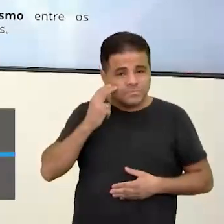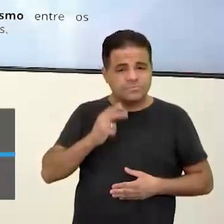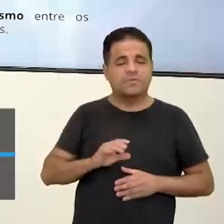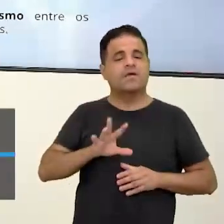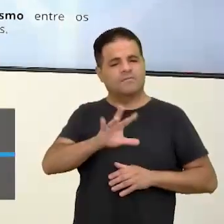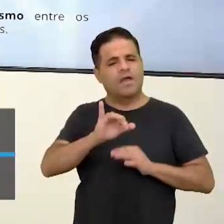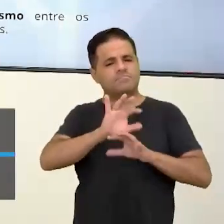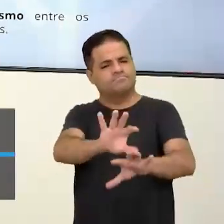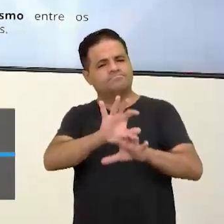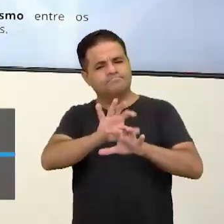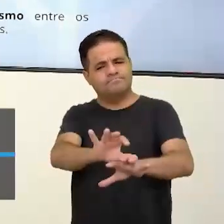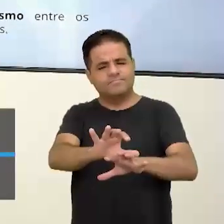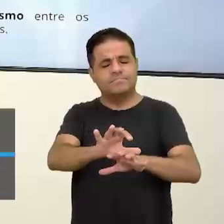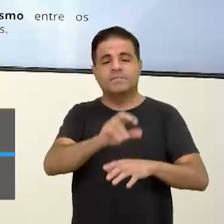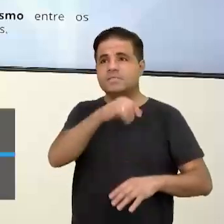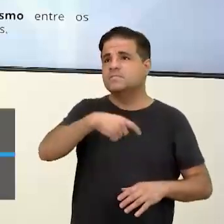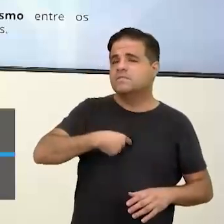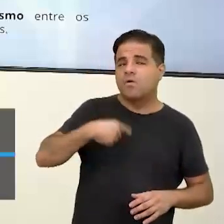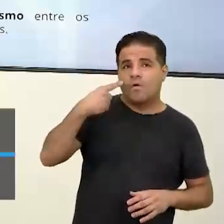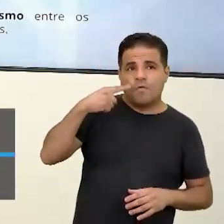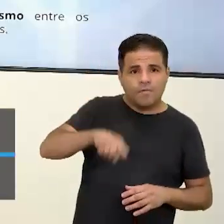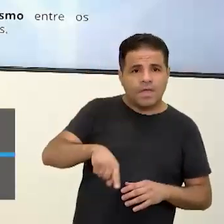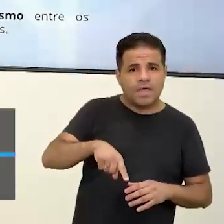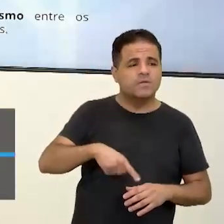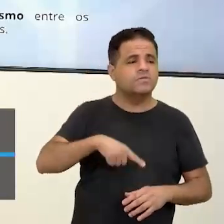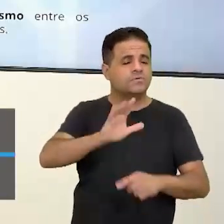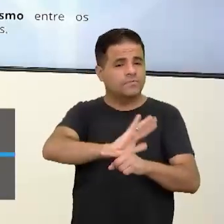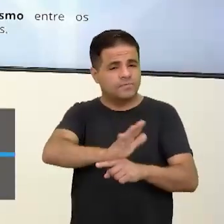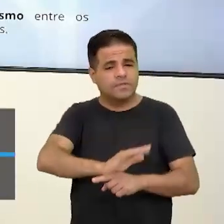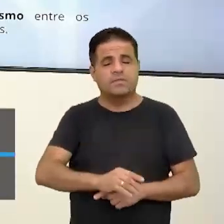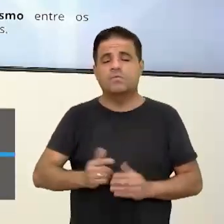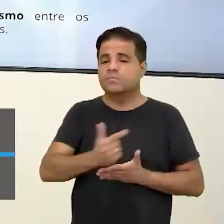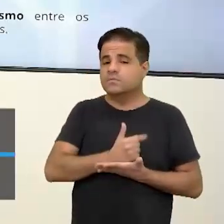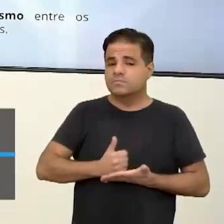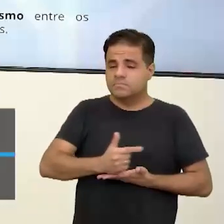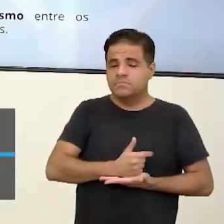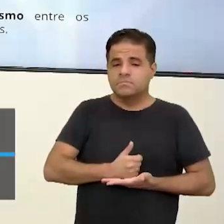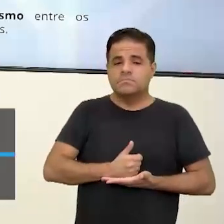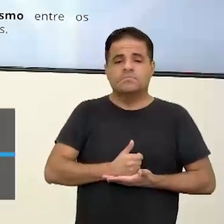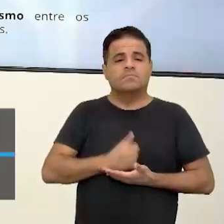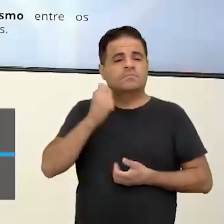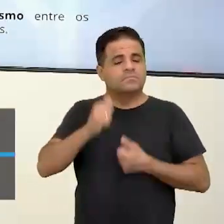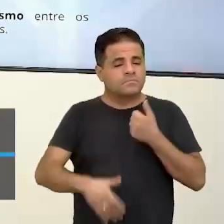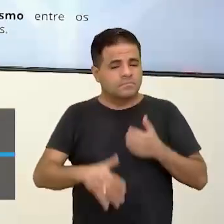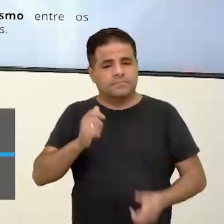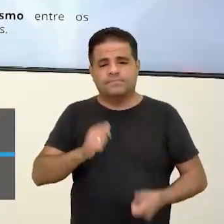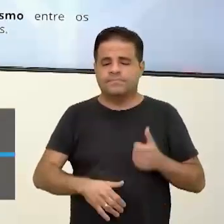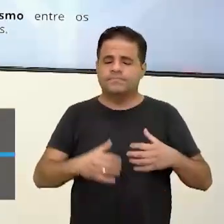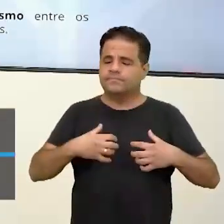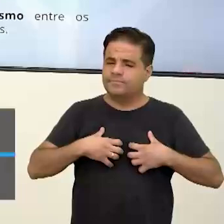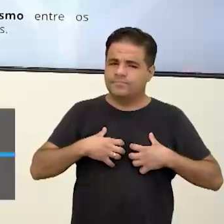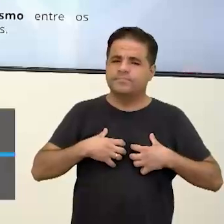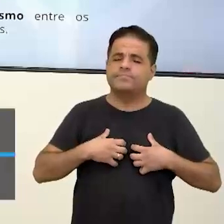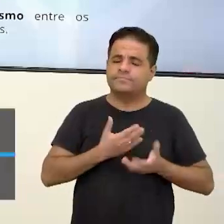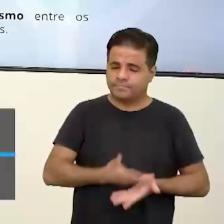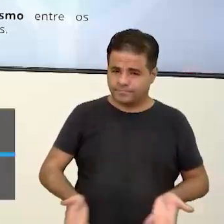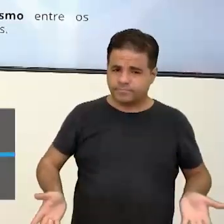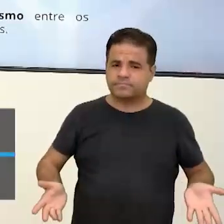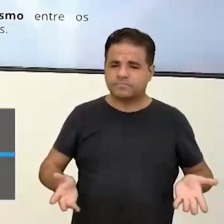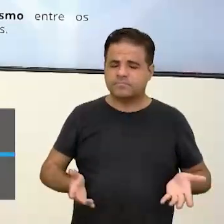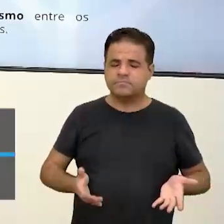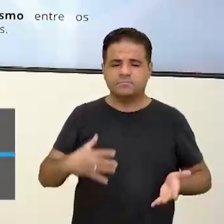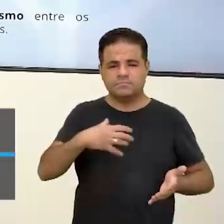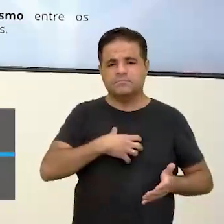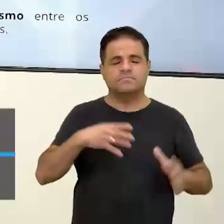vai influenciar. Porque se eu assisto um filme ou um desenho que desde pequenininho é inserido para mim que